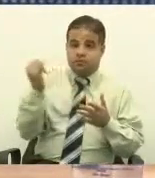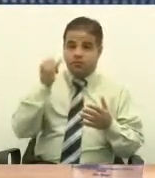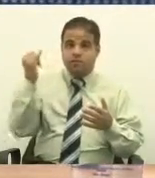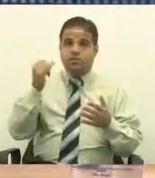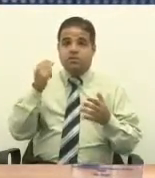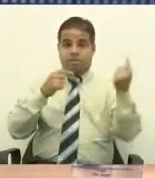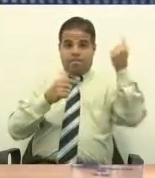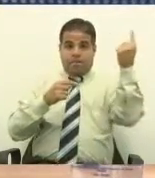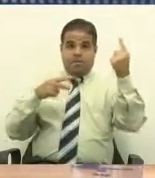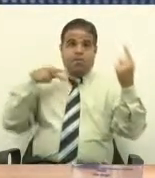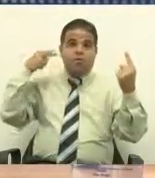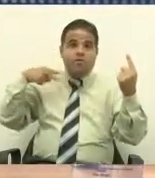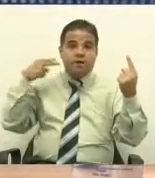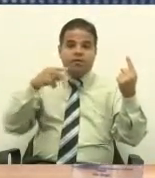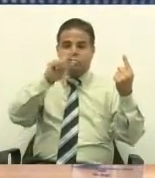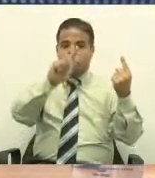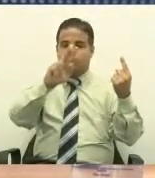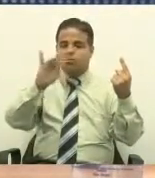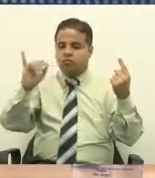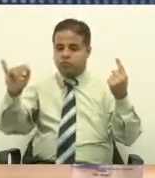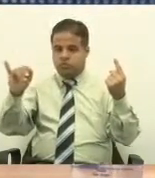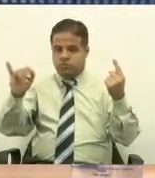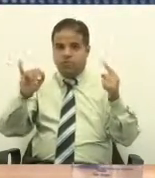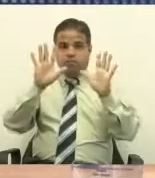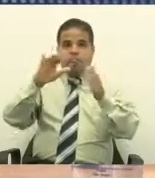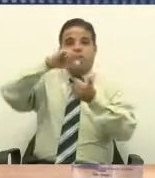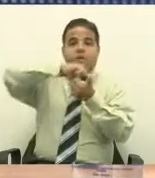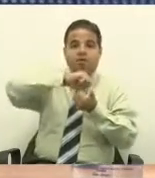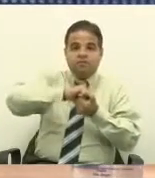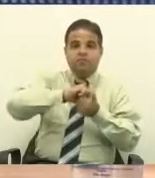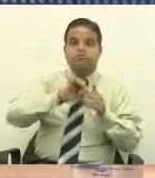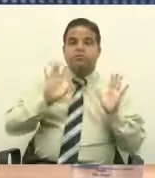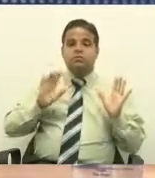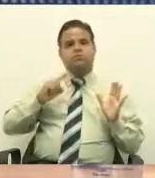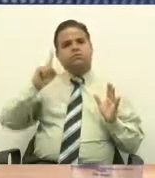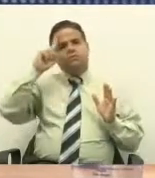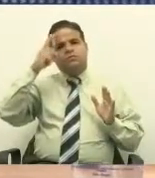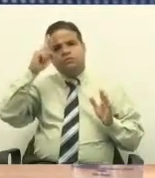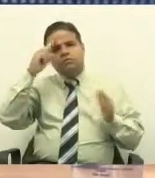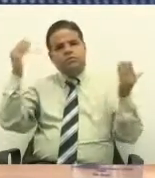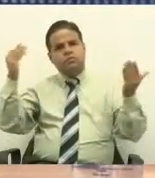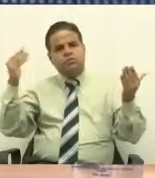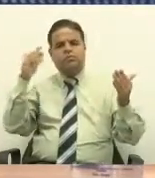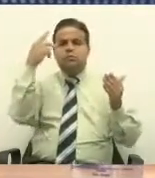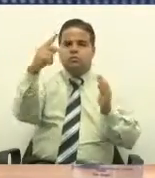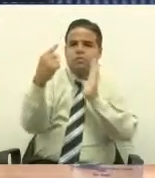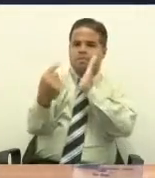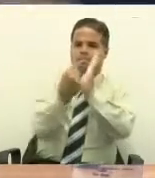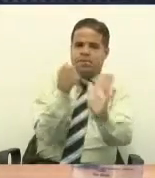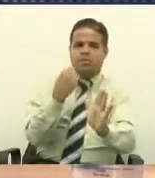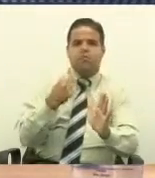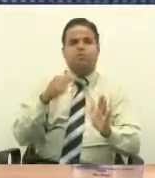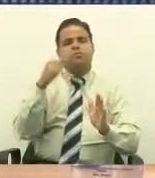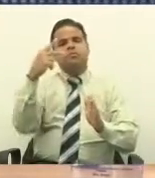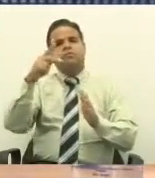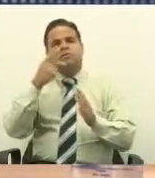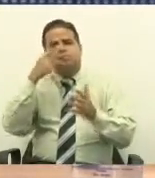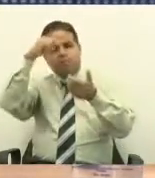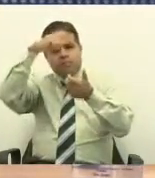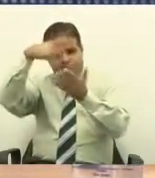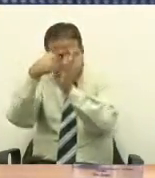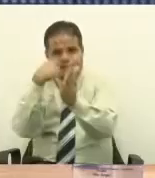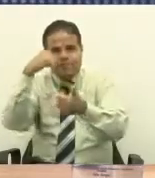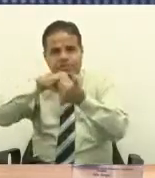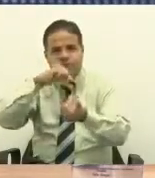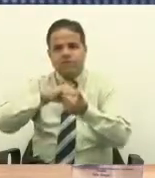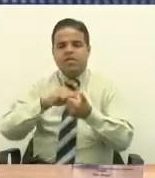primeiro do vereador Guti. Quanto à qualificação, eu só fiquei com uma dúvida na sua pergunta da questão da qualificação.